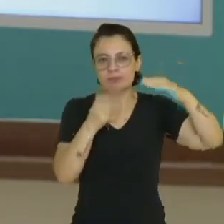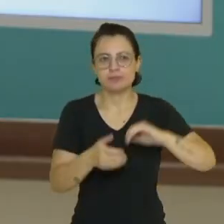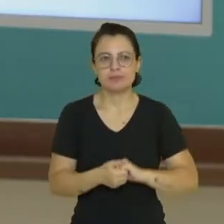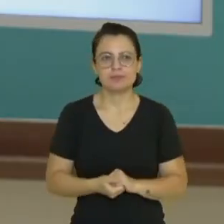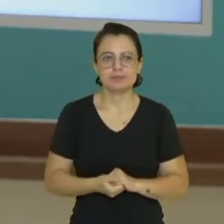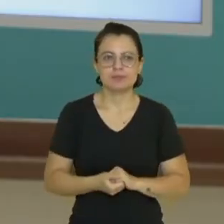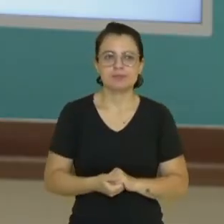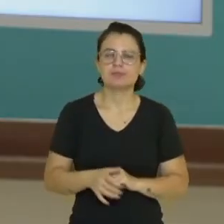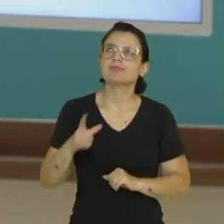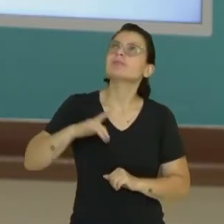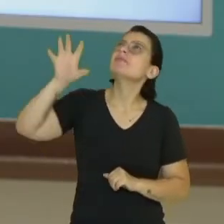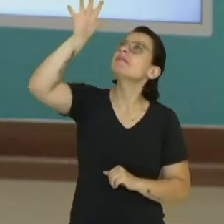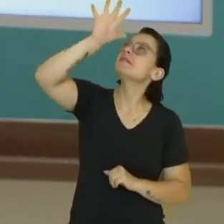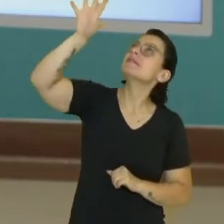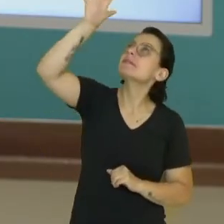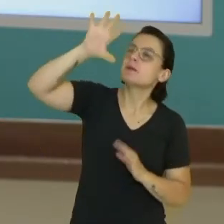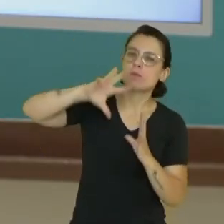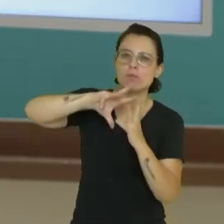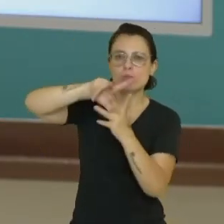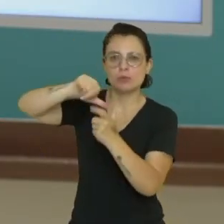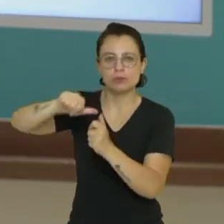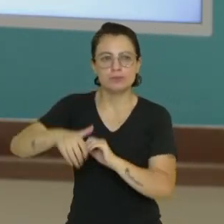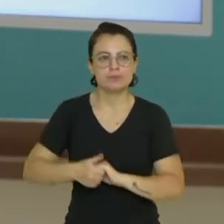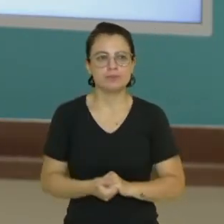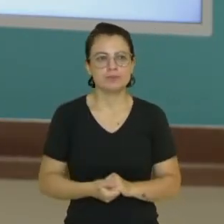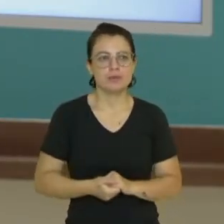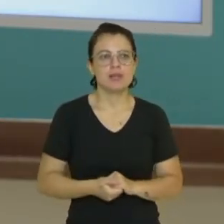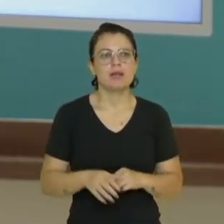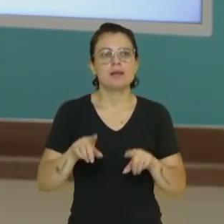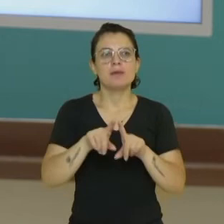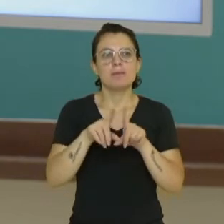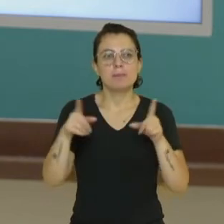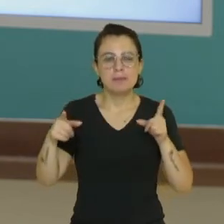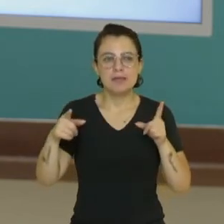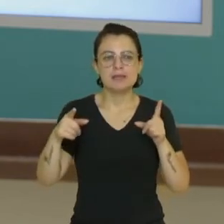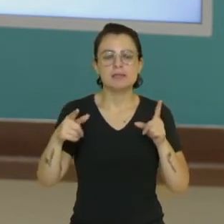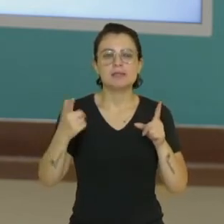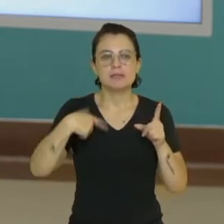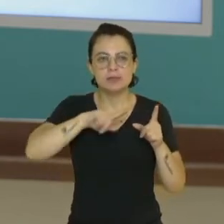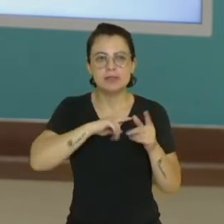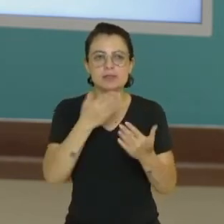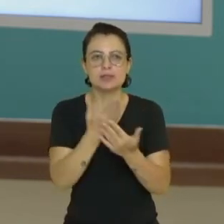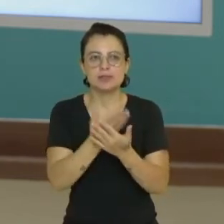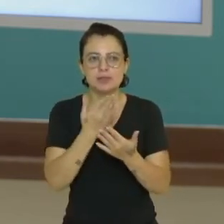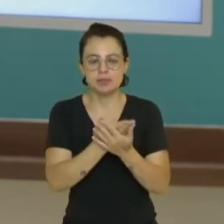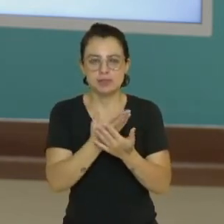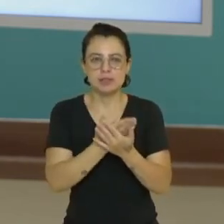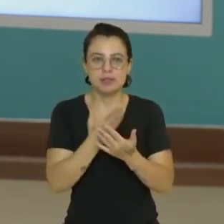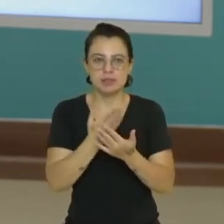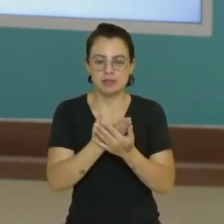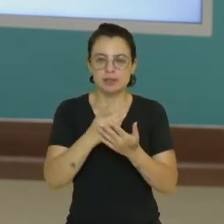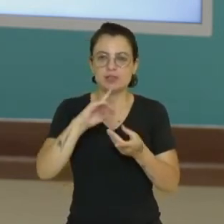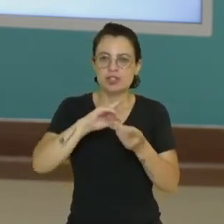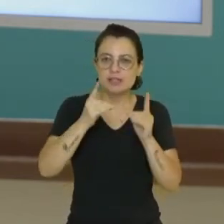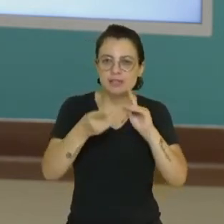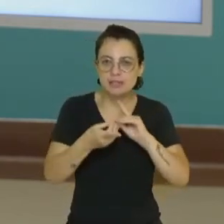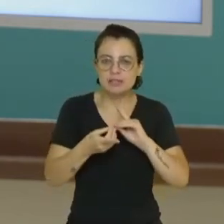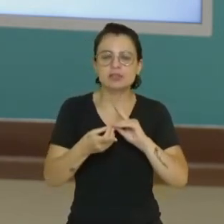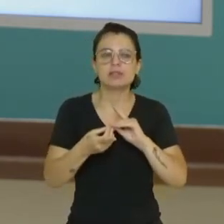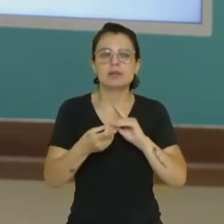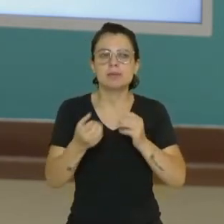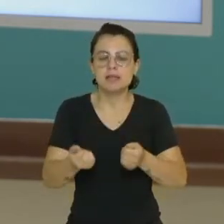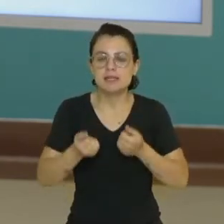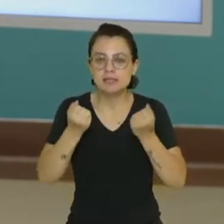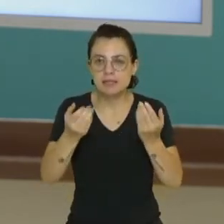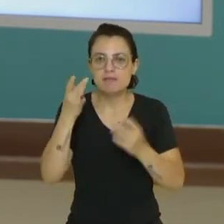no espaço interplanetário. Mas para fins de estudo, didaticamente, para facilitar